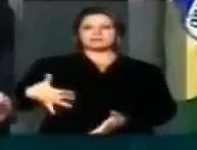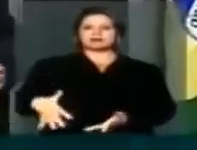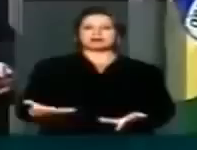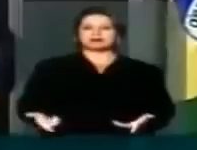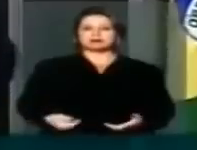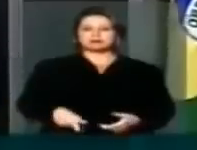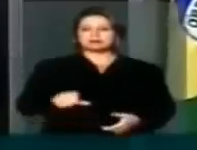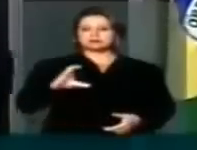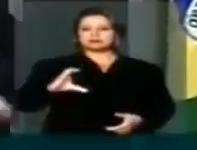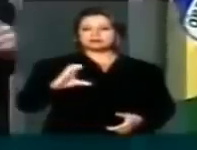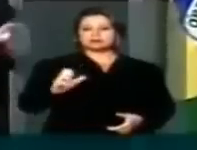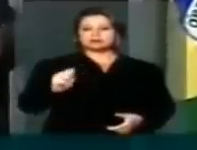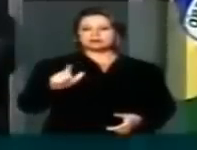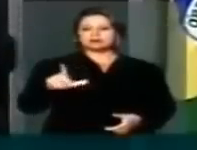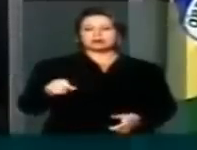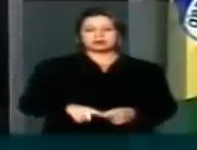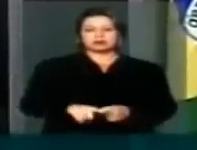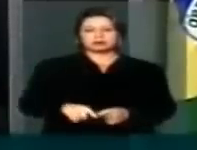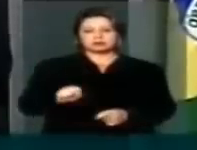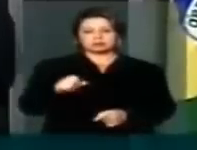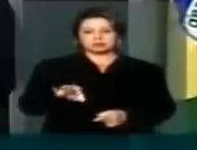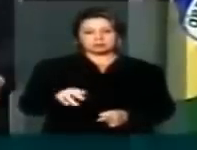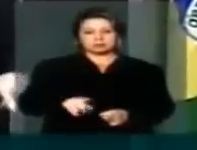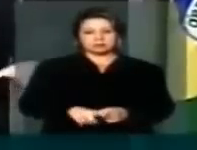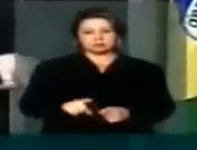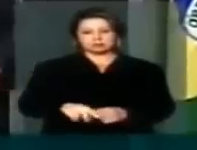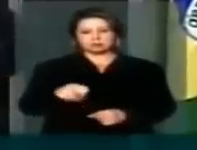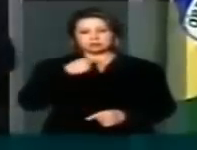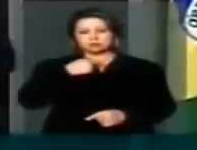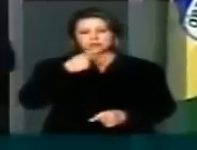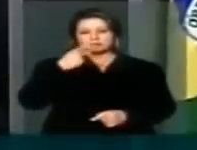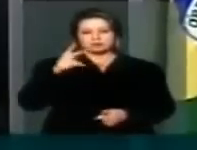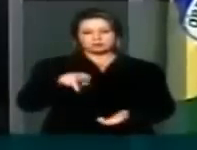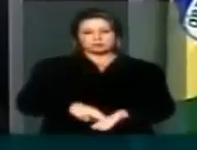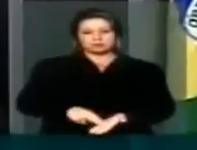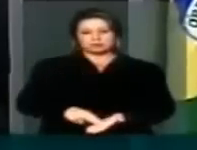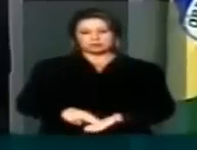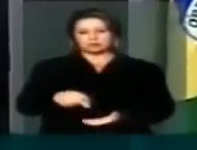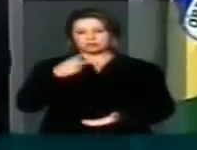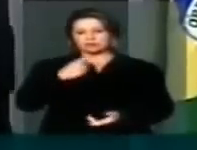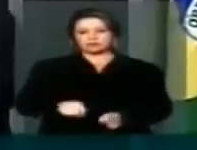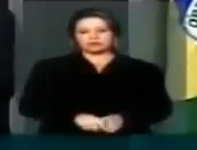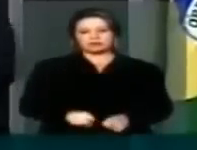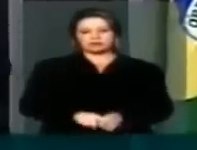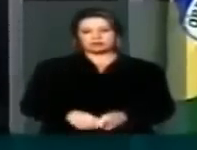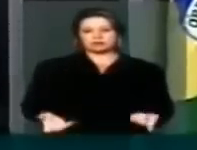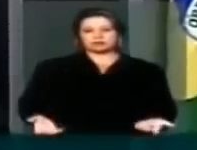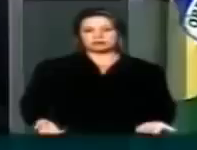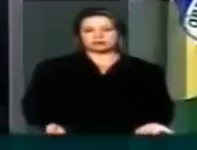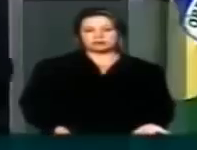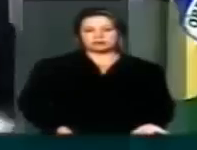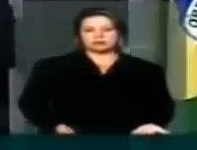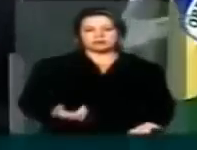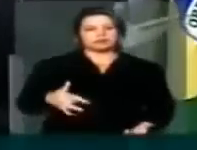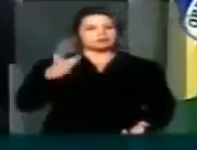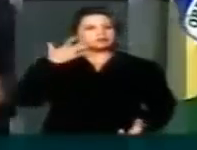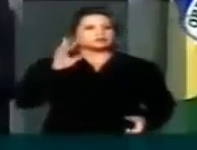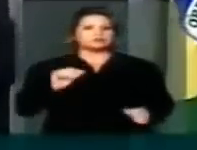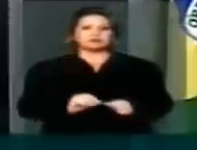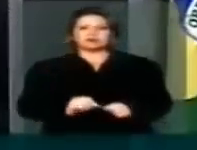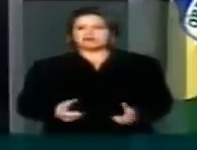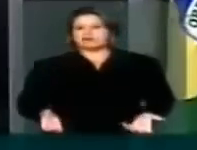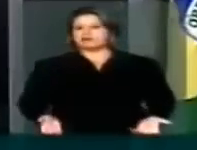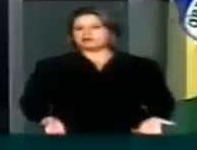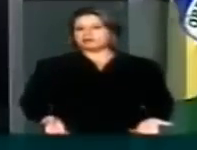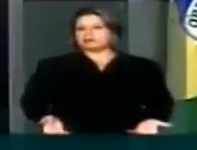O deputado Carlos Sampaio, líder do PSDB, que não pôde usar essa tribuna hoje, disse: deputado Nilson Leitão, não sei mais o que